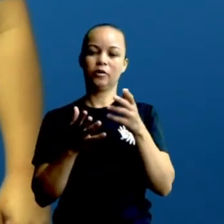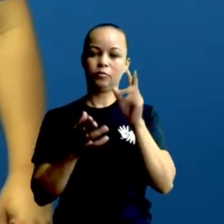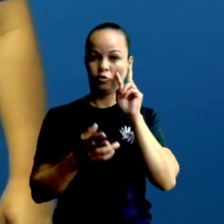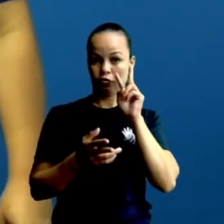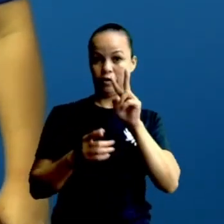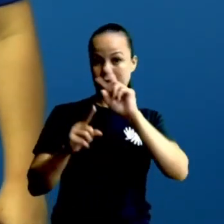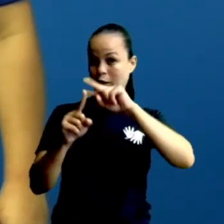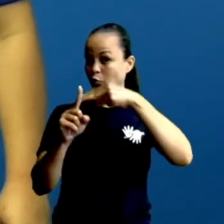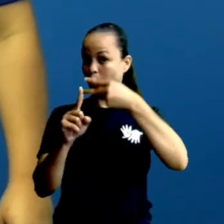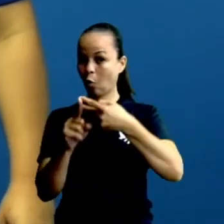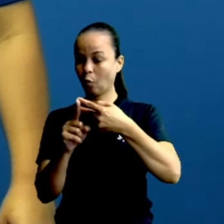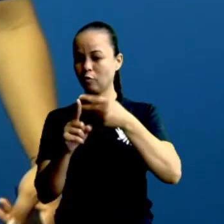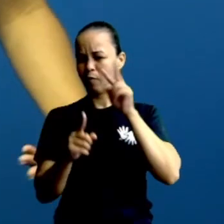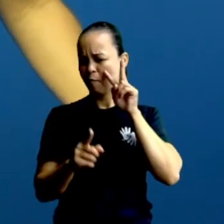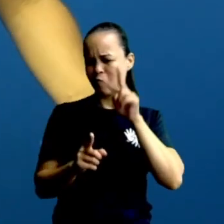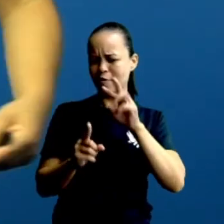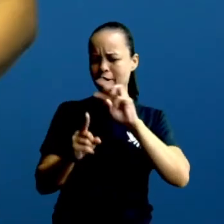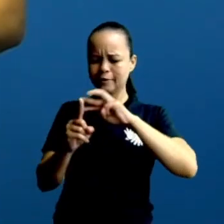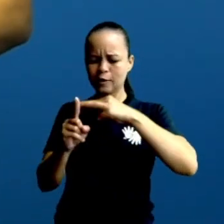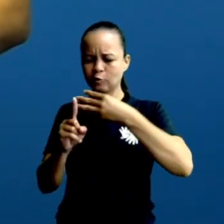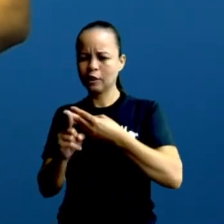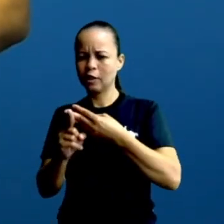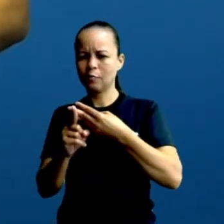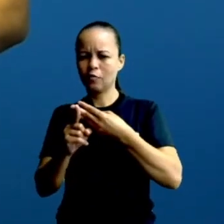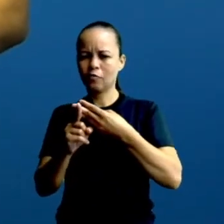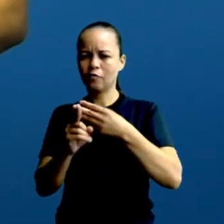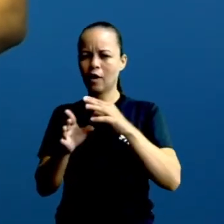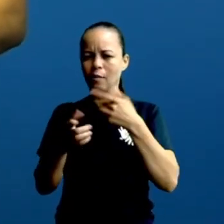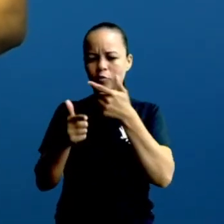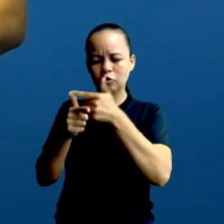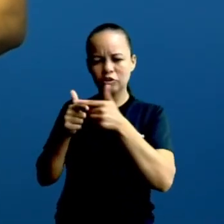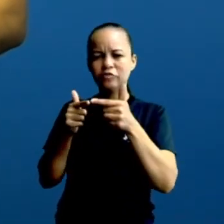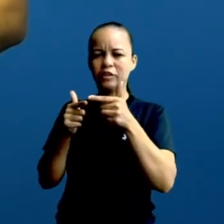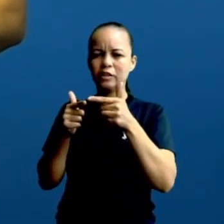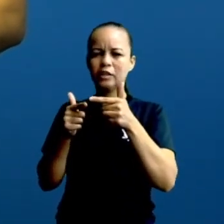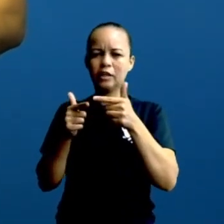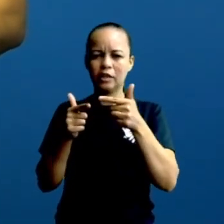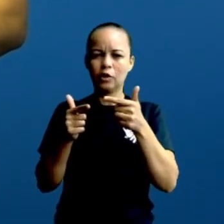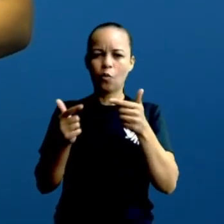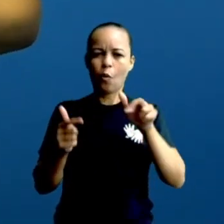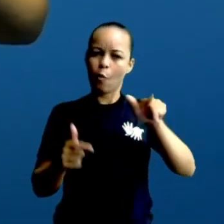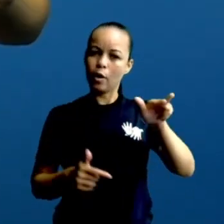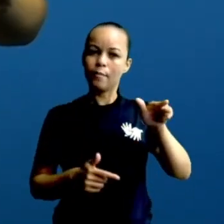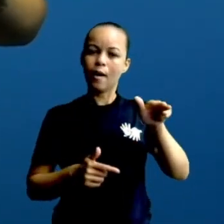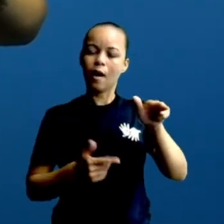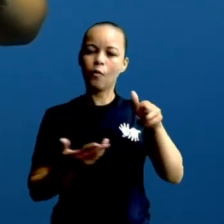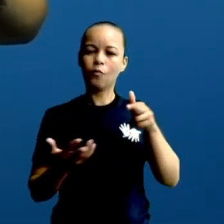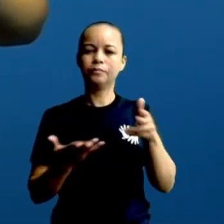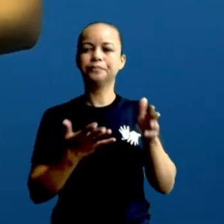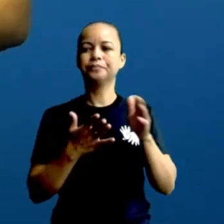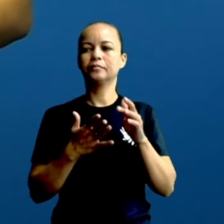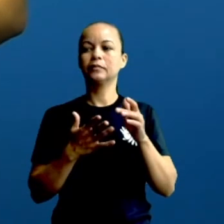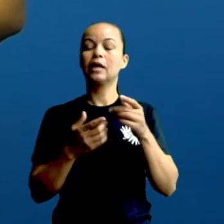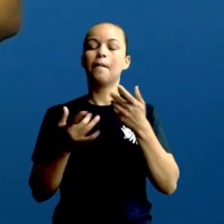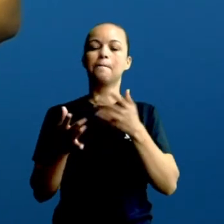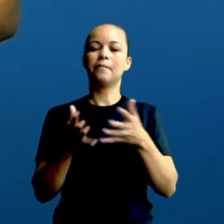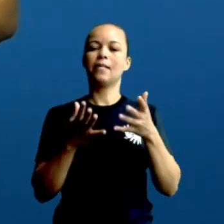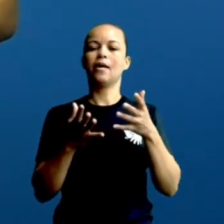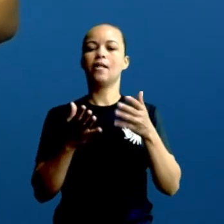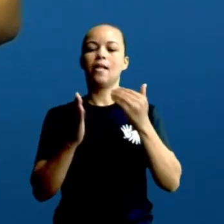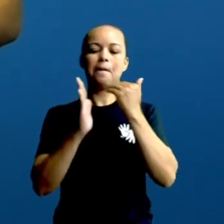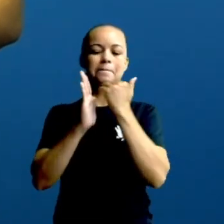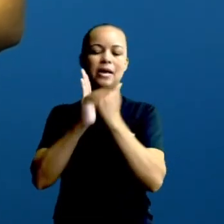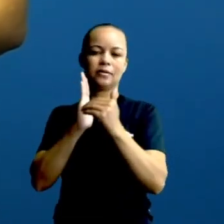ver se é o dobro vamos ver se é o triplo vamos dividir com o irmãozinho completo pela metade